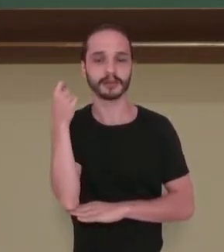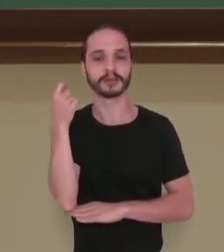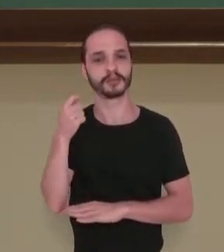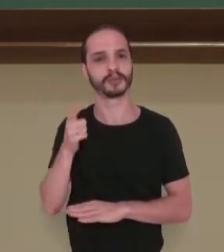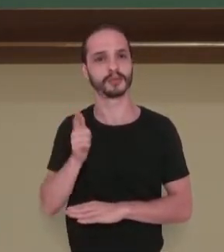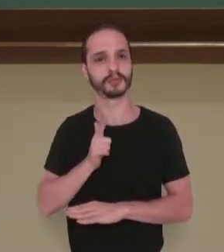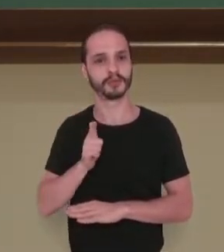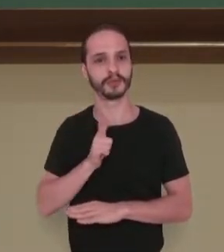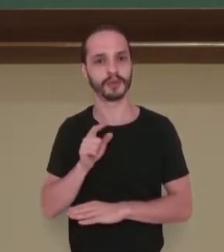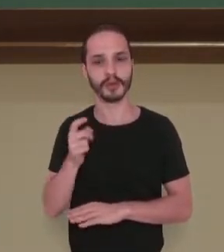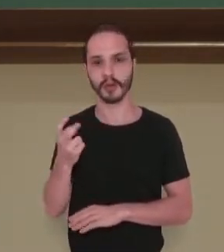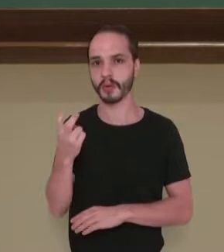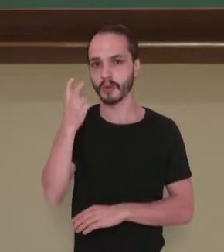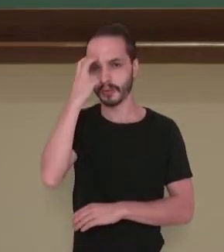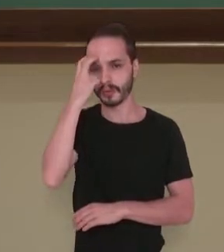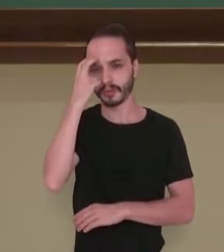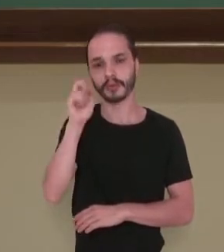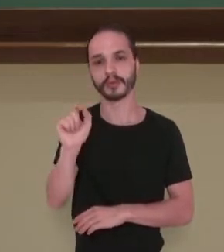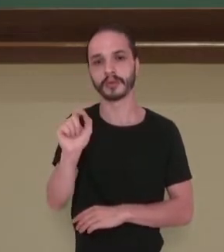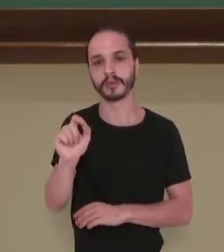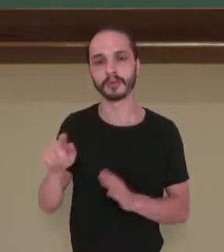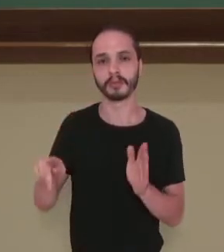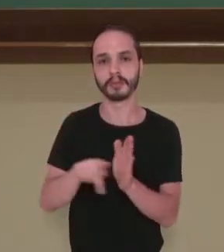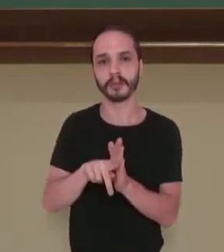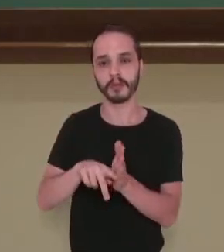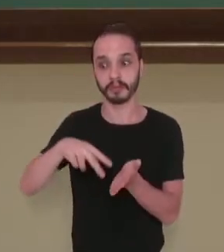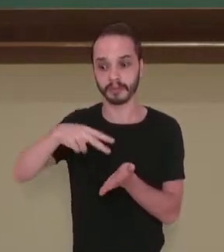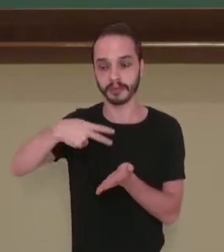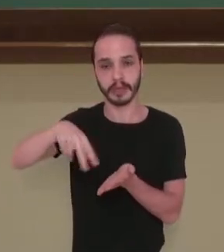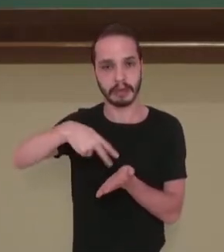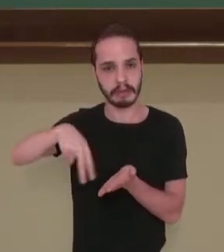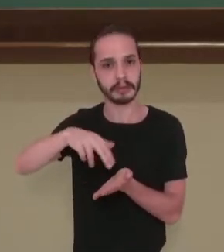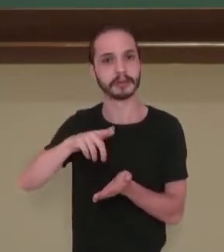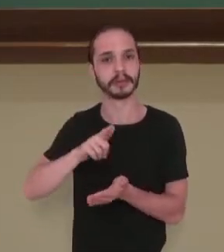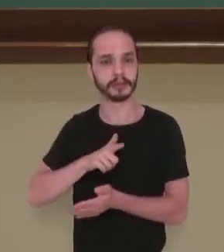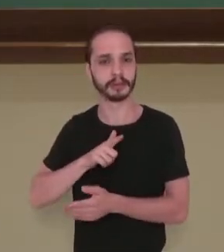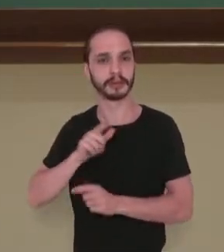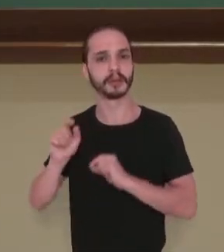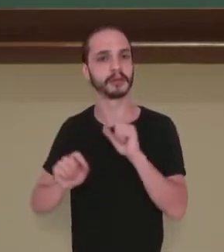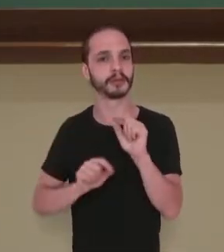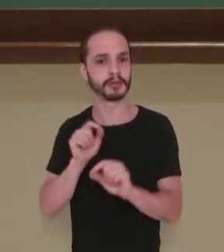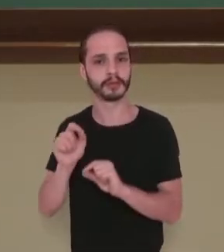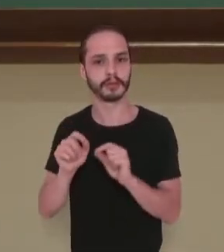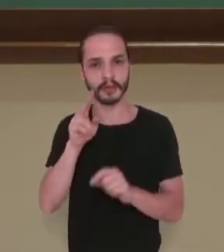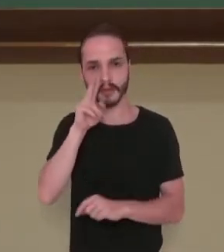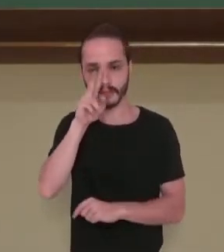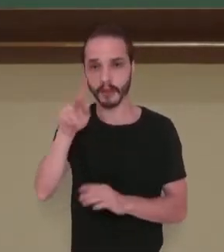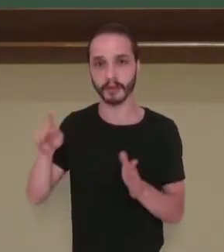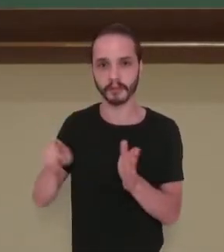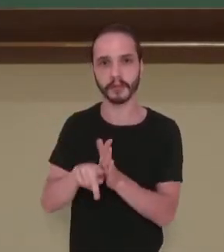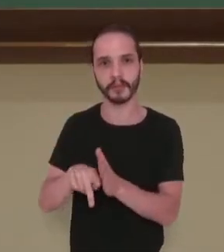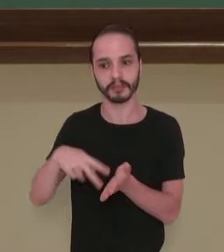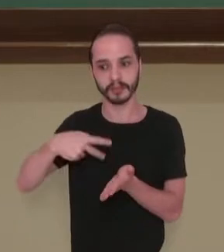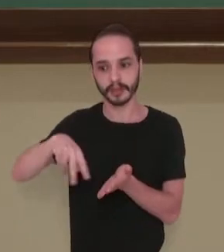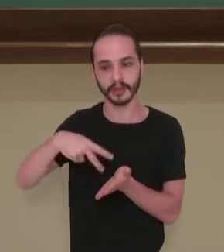vemos assim culturalmente nessa área da dança é que eles dançam a dança